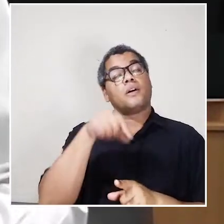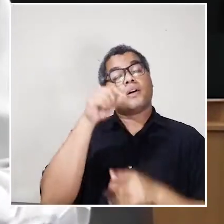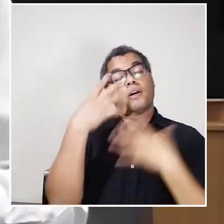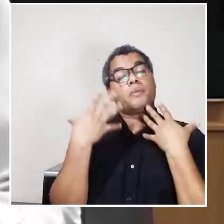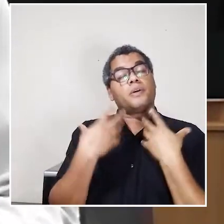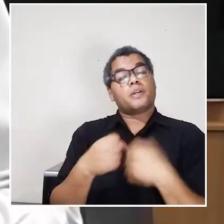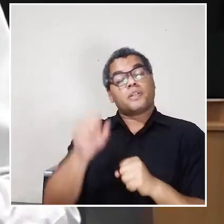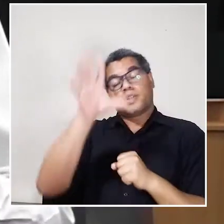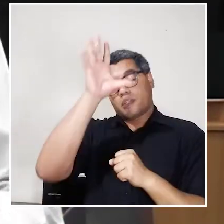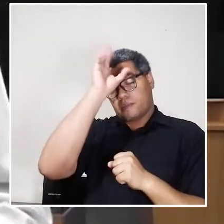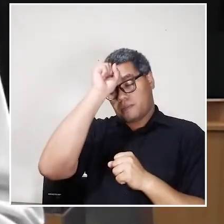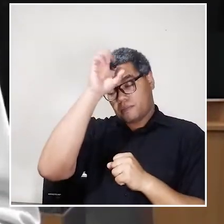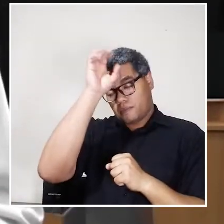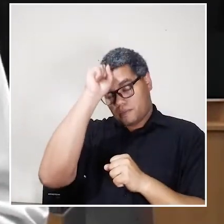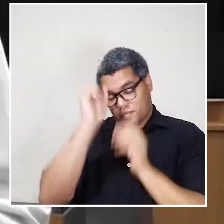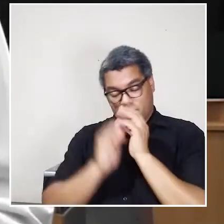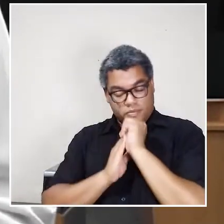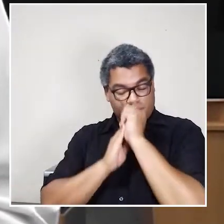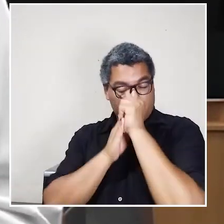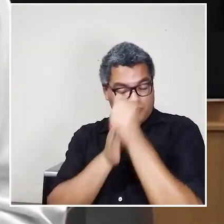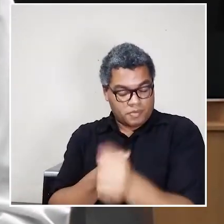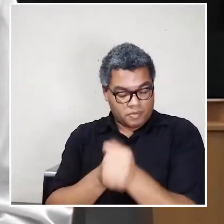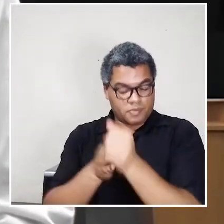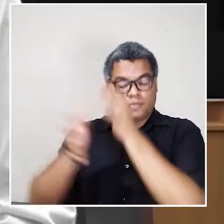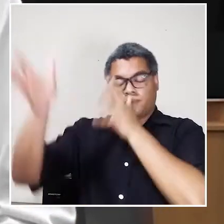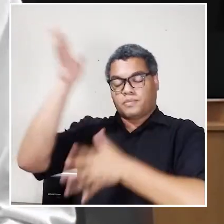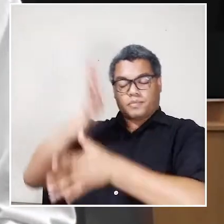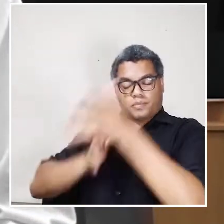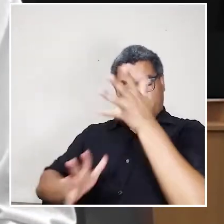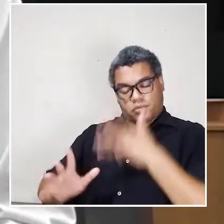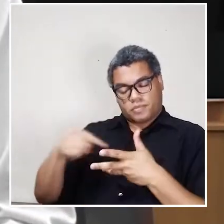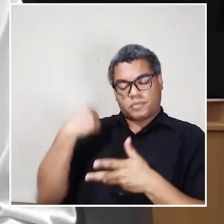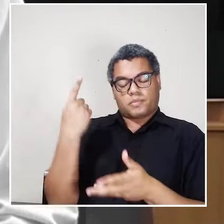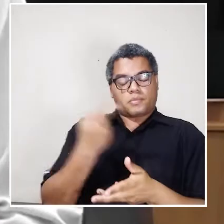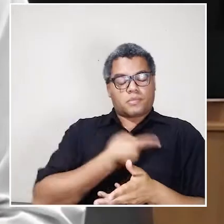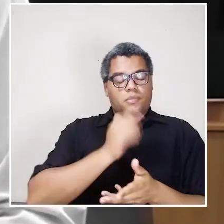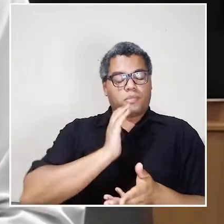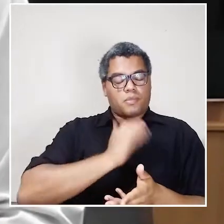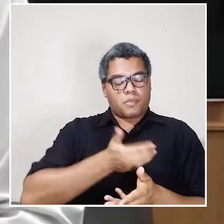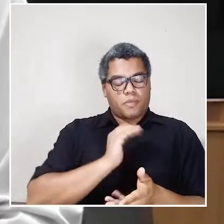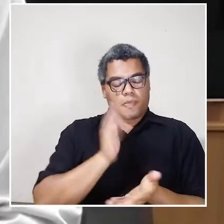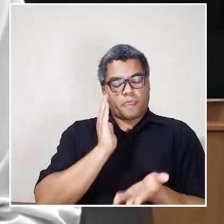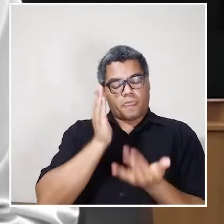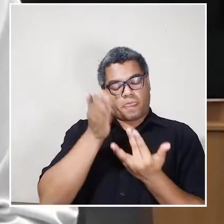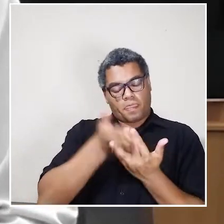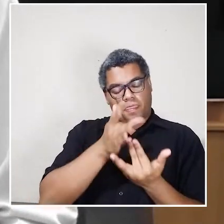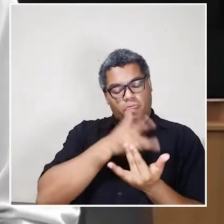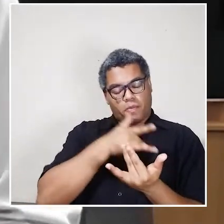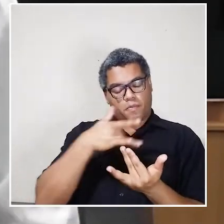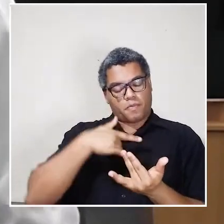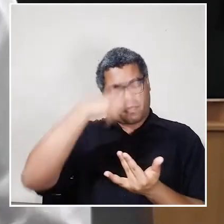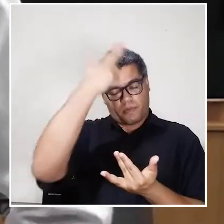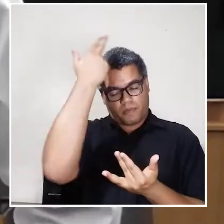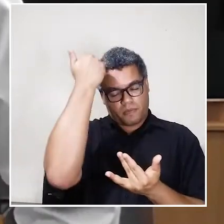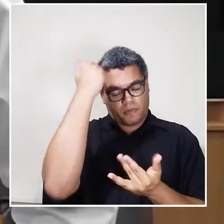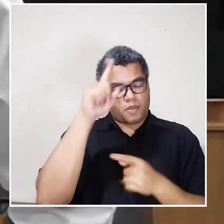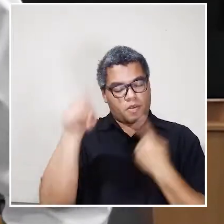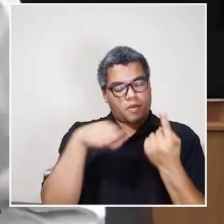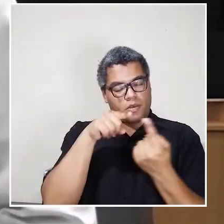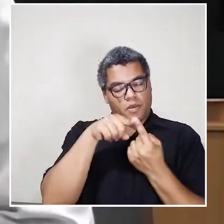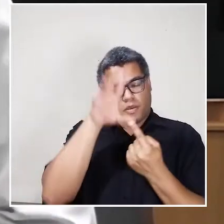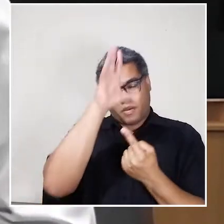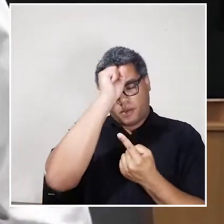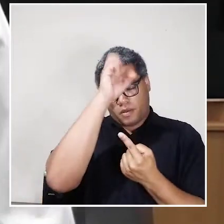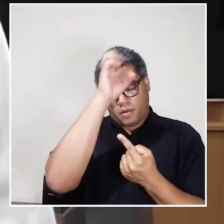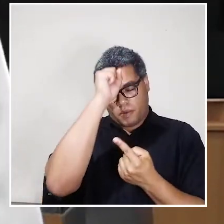receber instrução, direção. Fala agora ao nosso coração, pela iluminação do teu Espírito Santo, para aprendermos